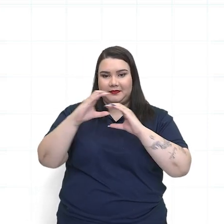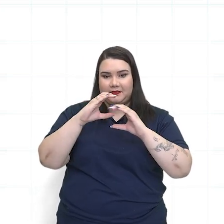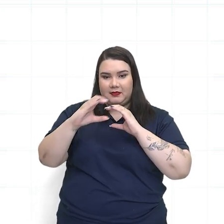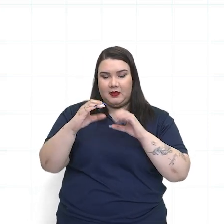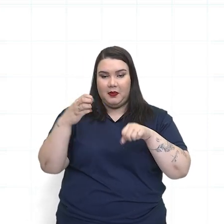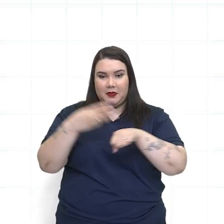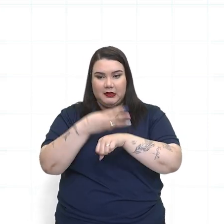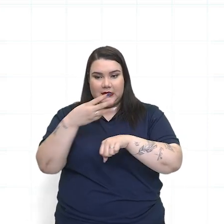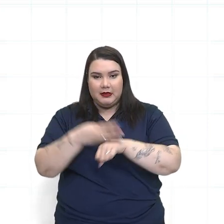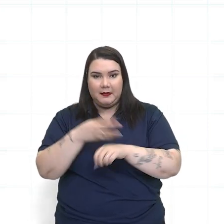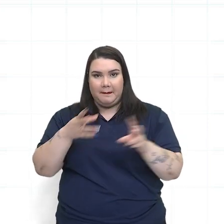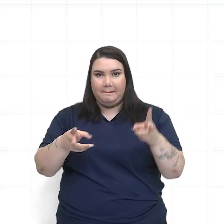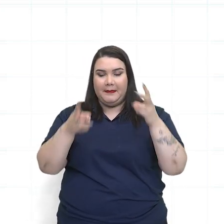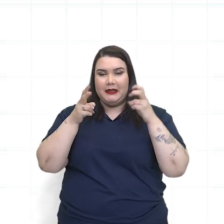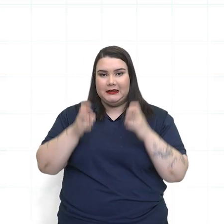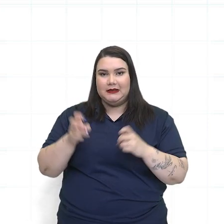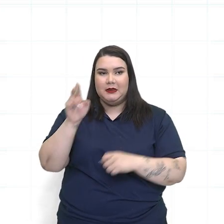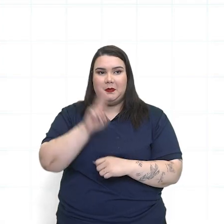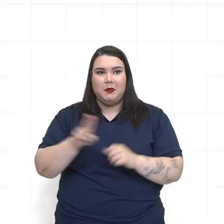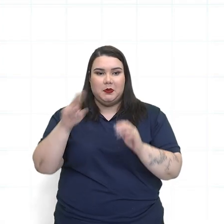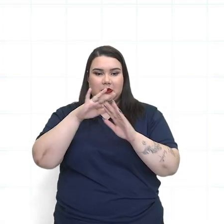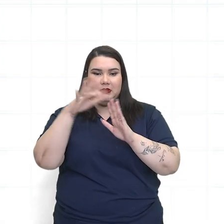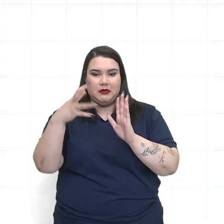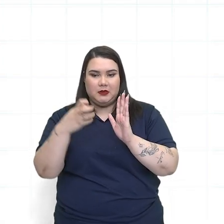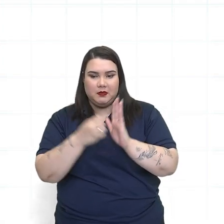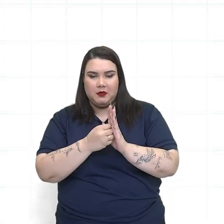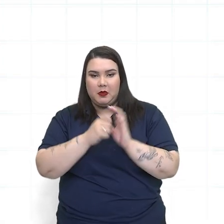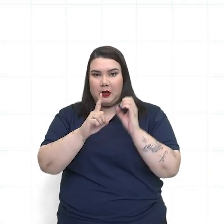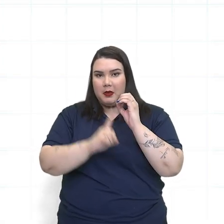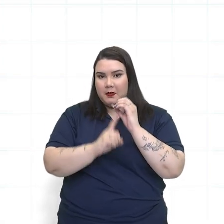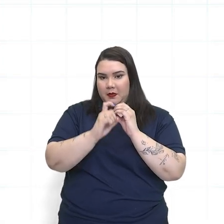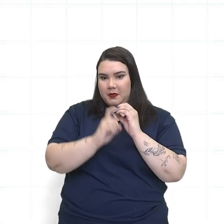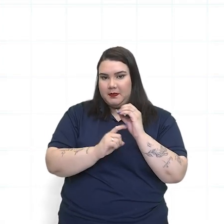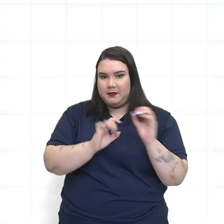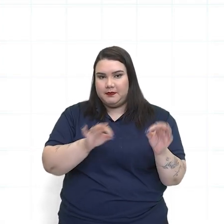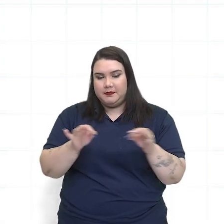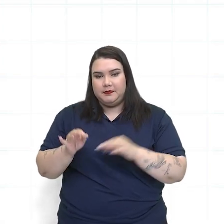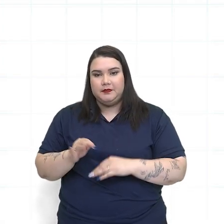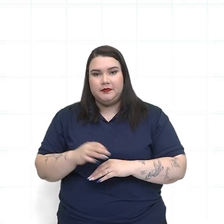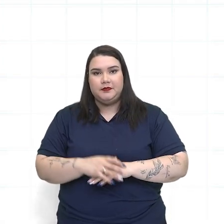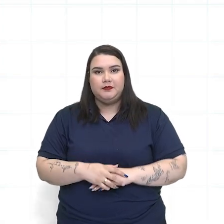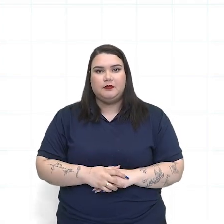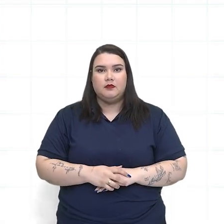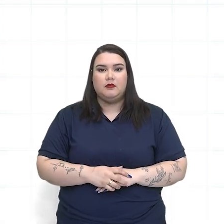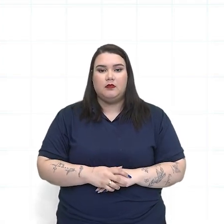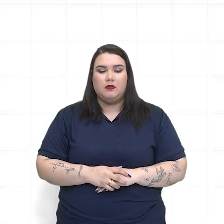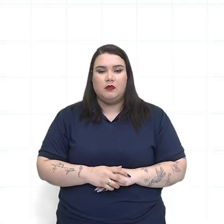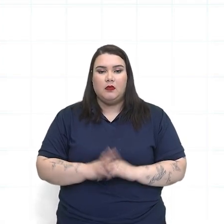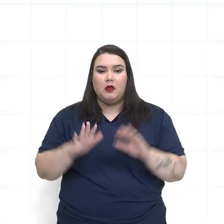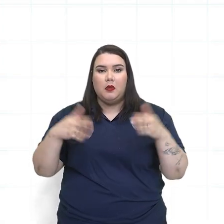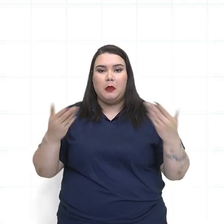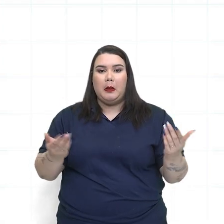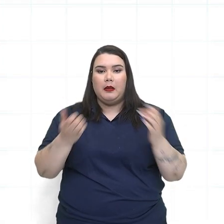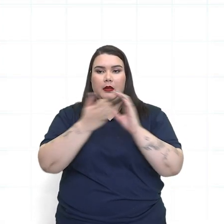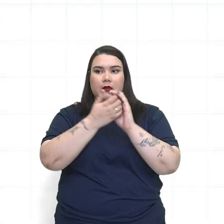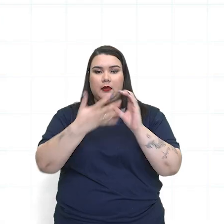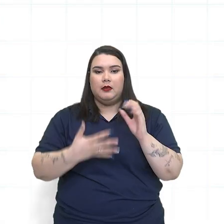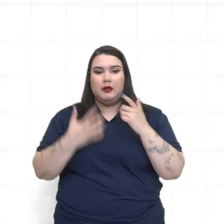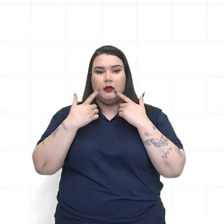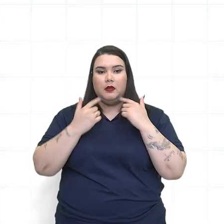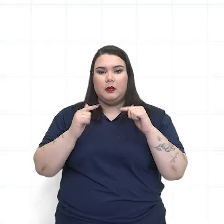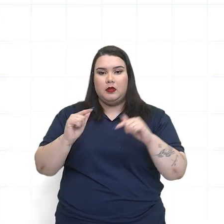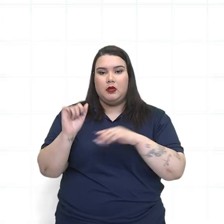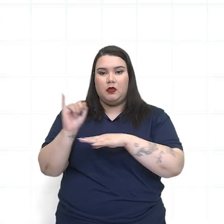aí pelo WhatsApp, a gente utiliza muito esses símbolozinhos, os emojis, né? E aí, quais são as características da